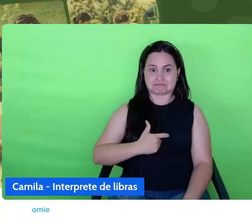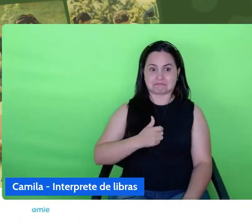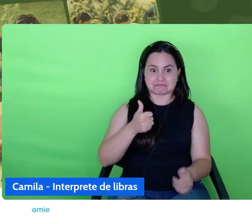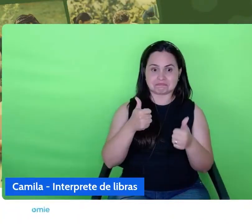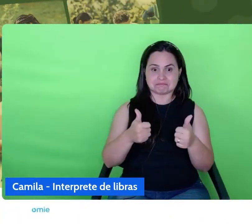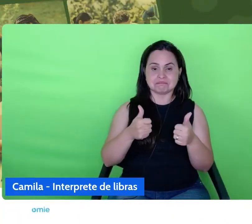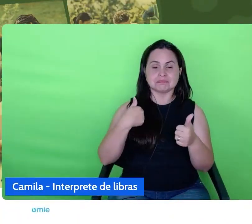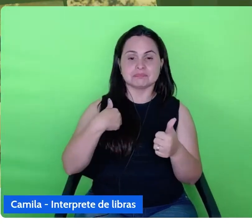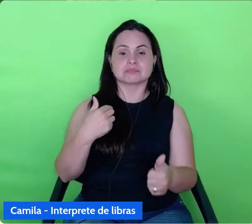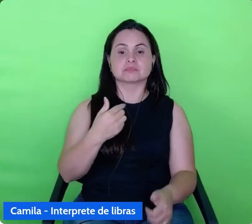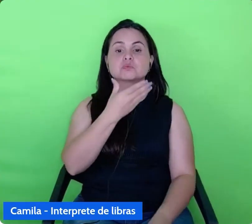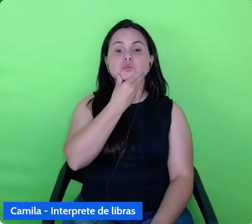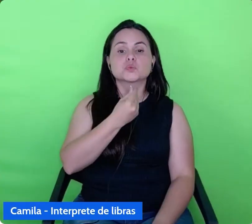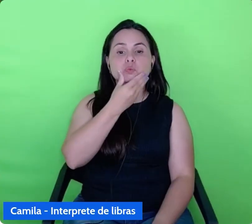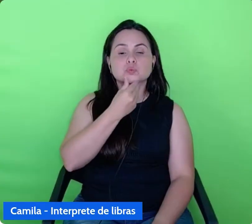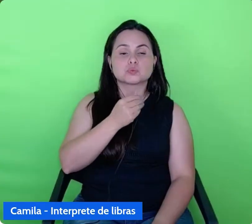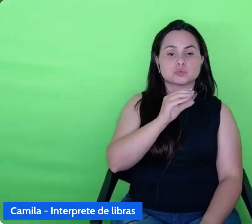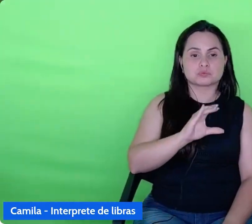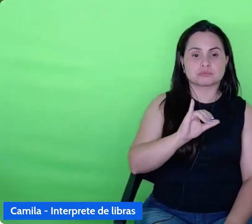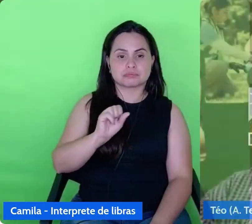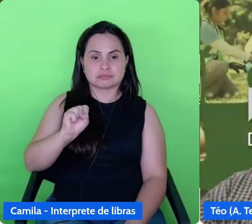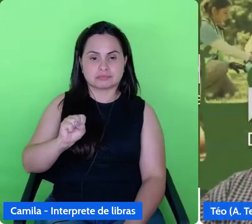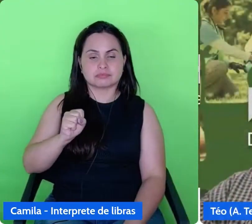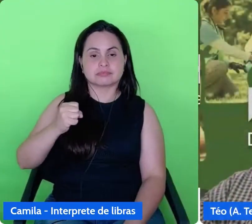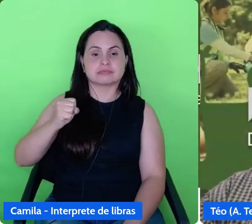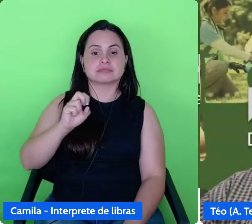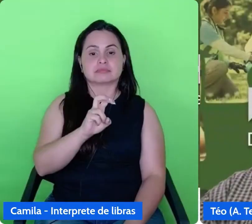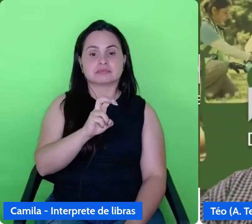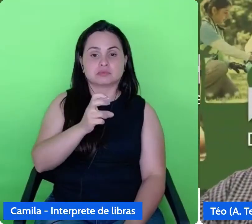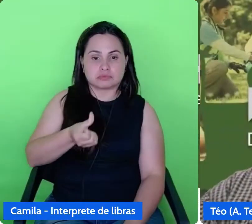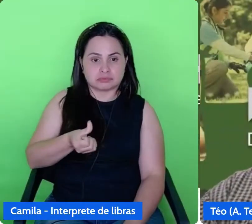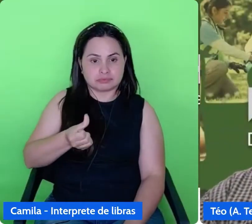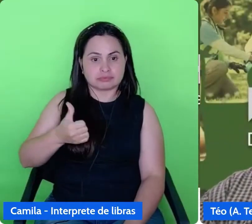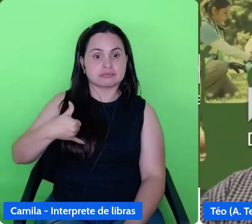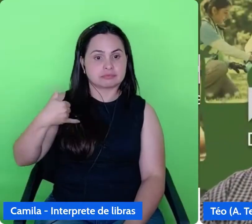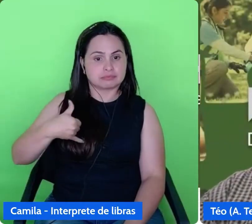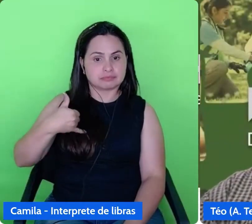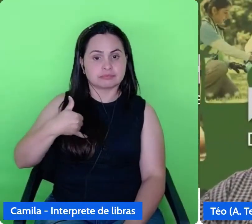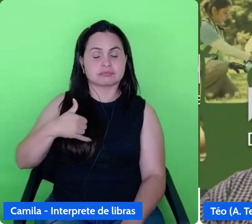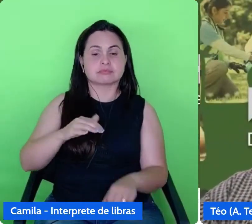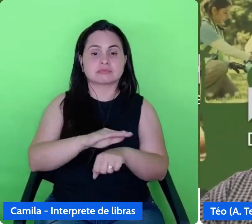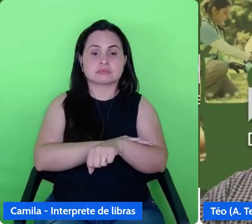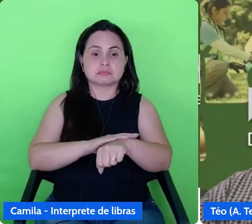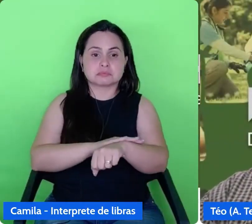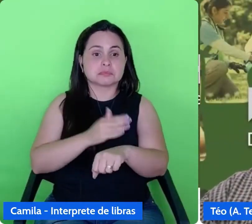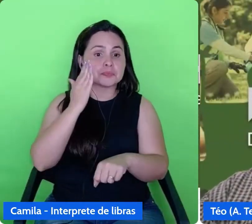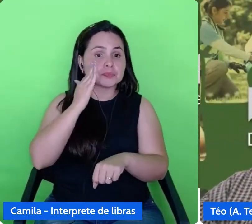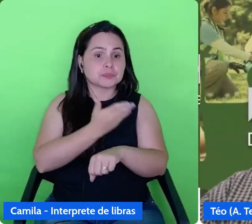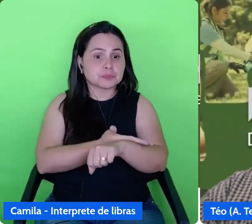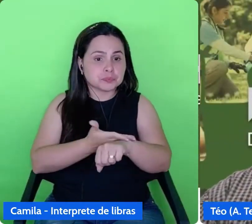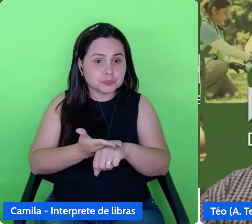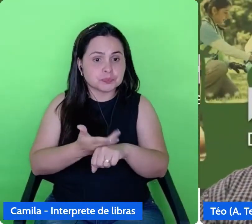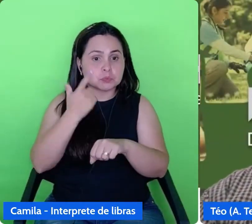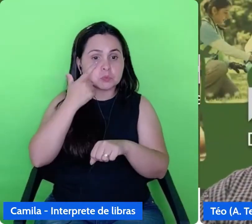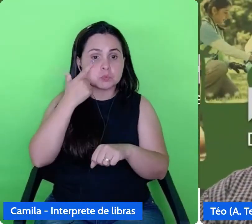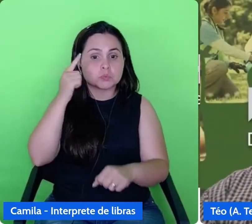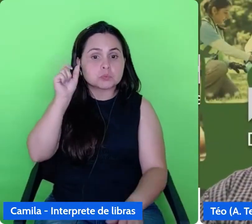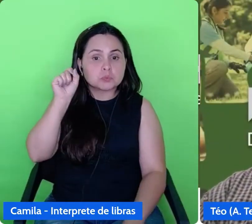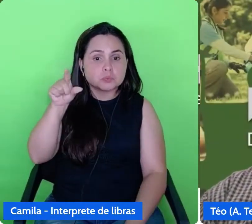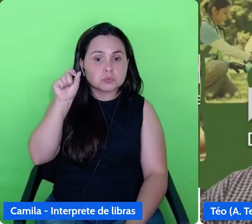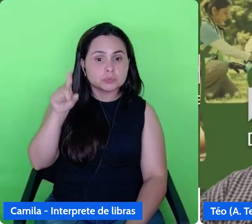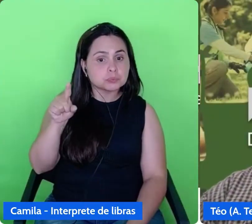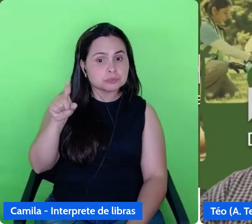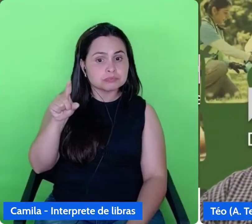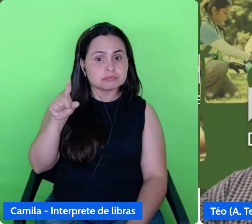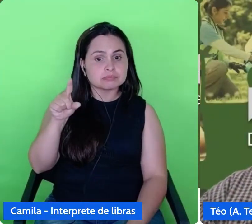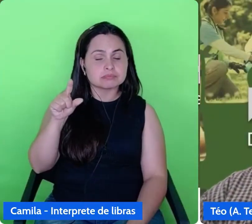Eu sou um homem cis, de 56 anos de idade, pele branca, olhos azuis,